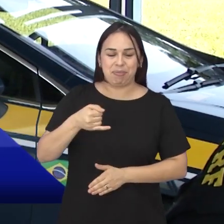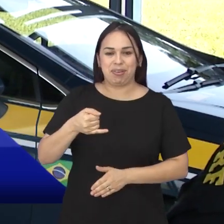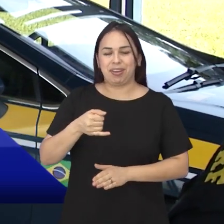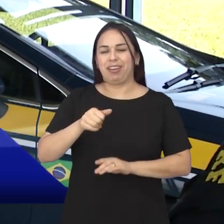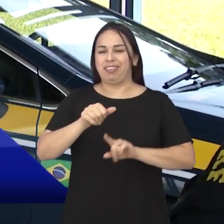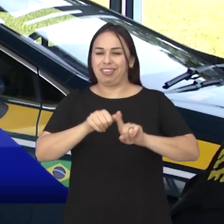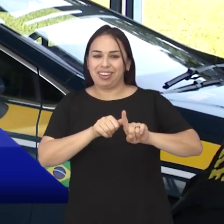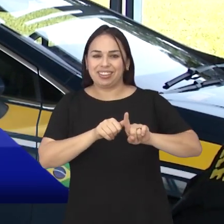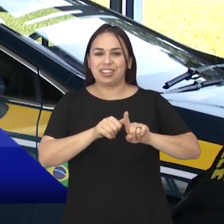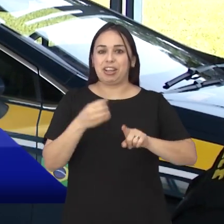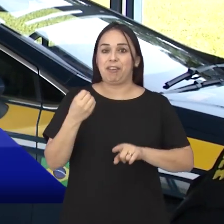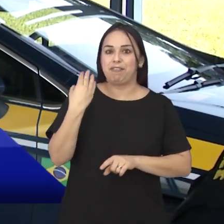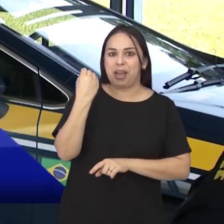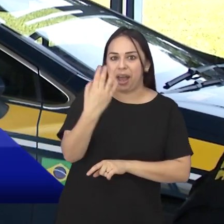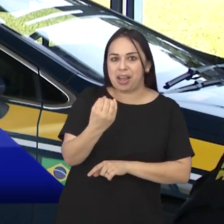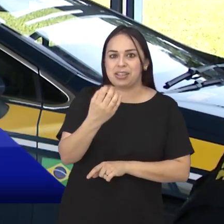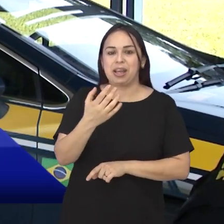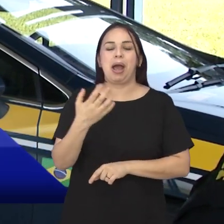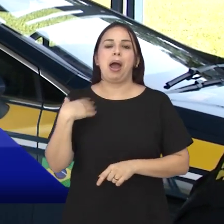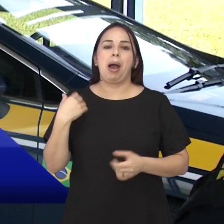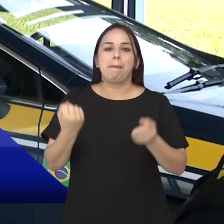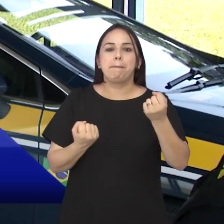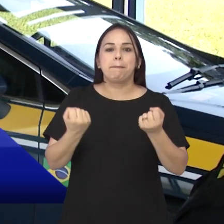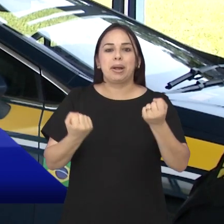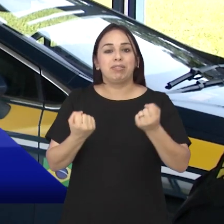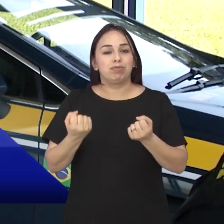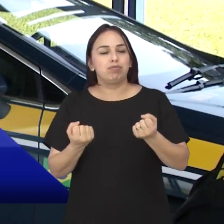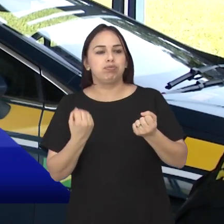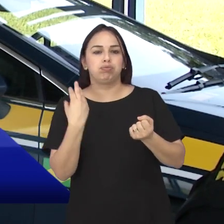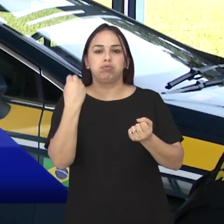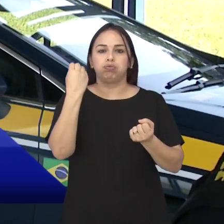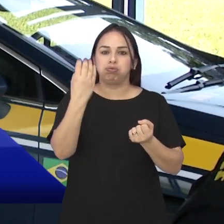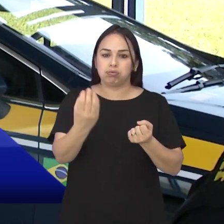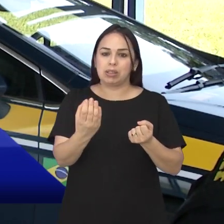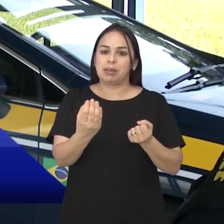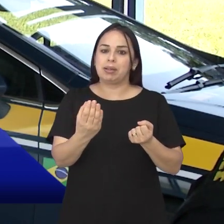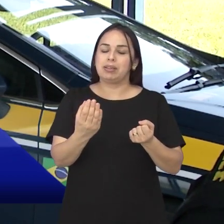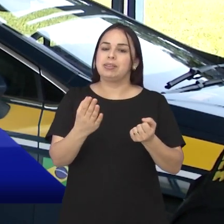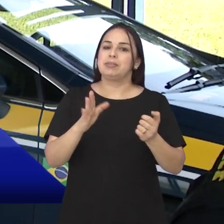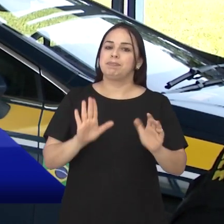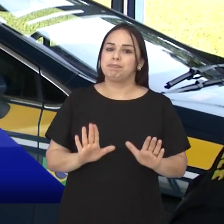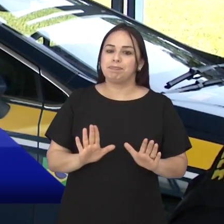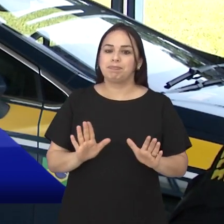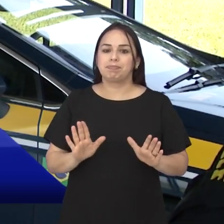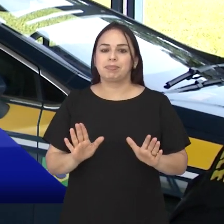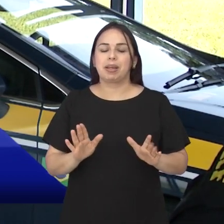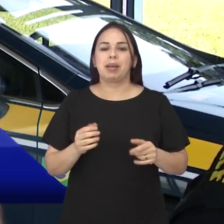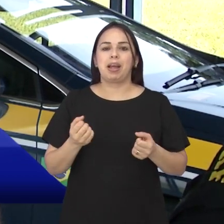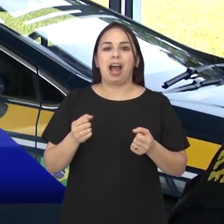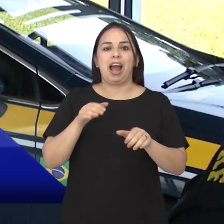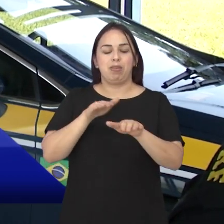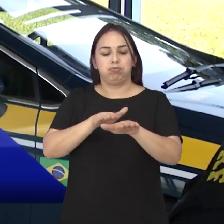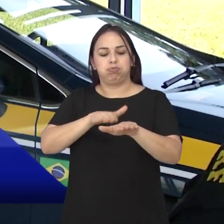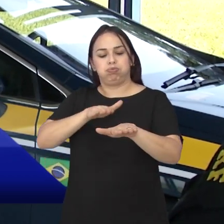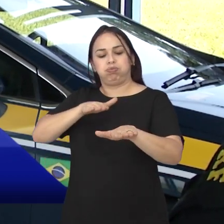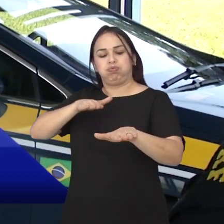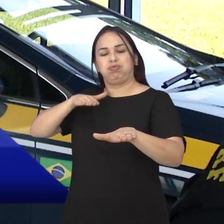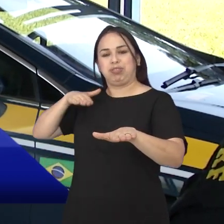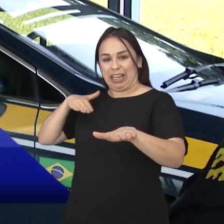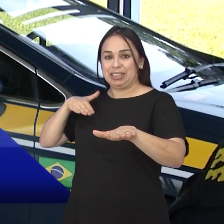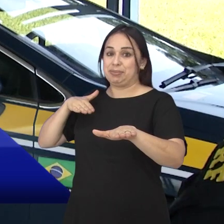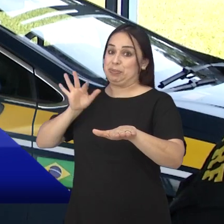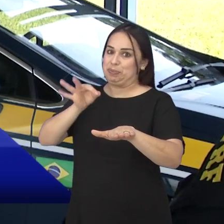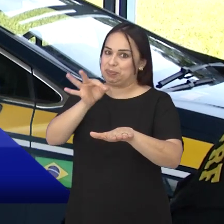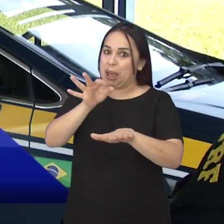férias. Então muita gente pega a estrada, aproveita essa época do ano para pegar a estrada e deixa aí as estradas da região